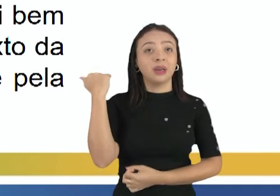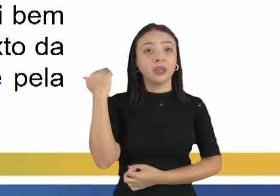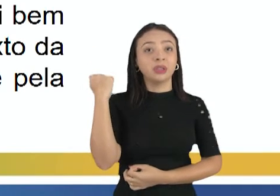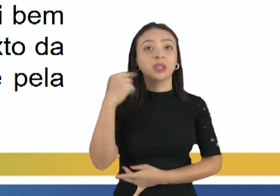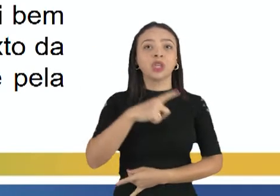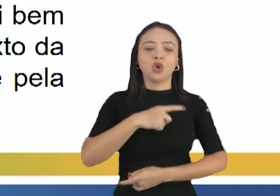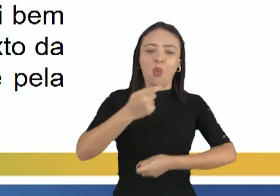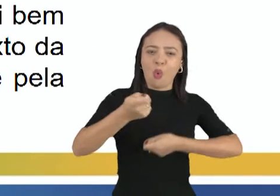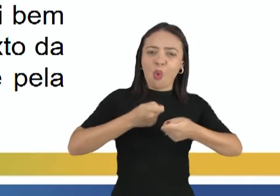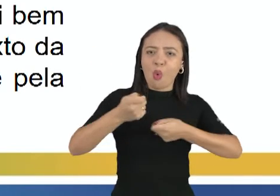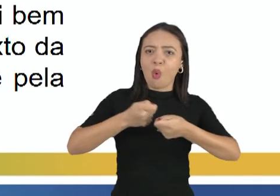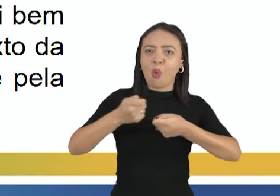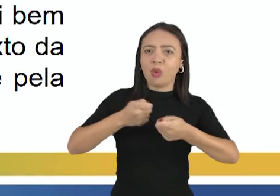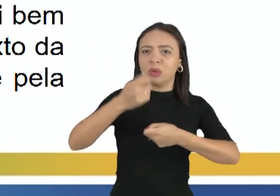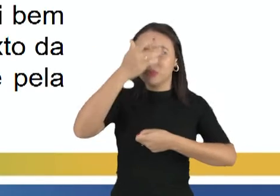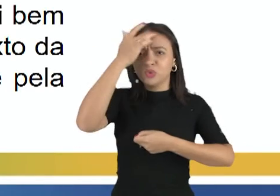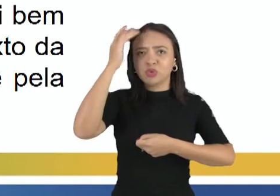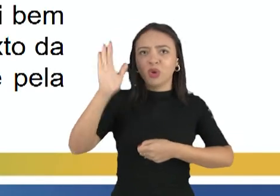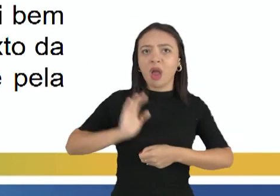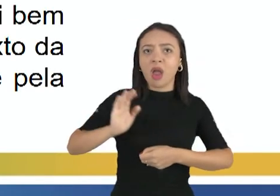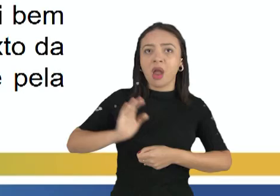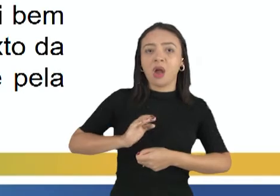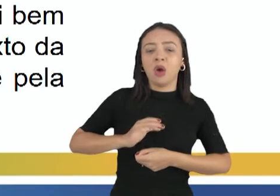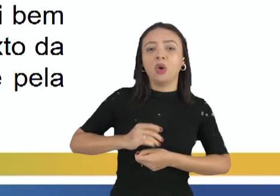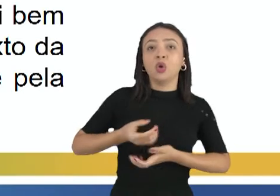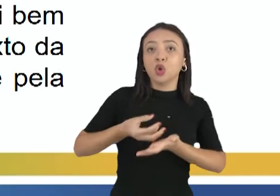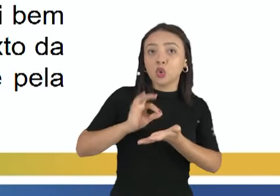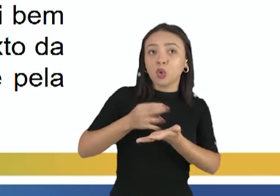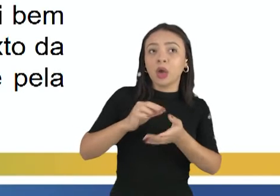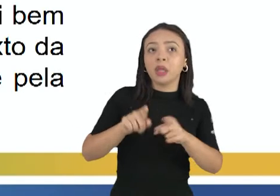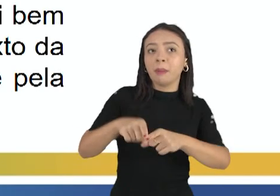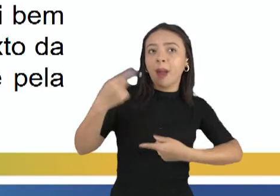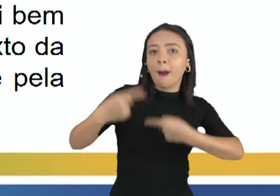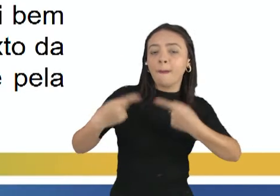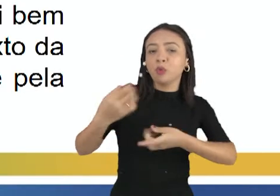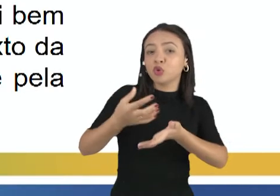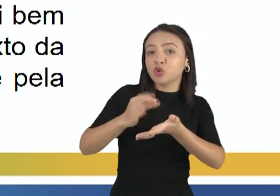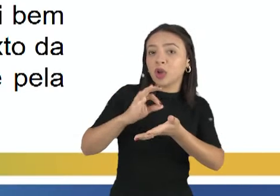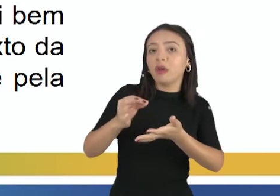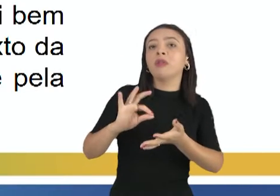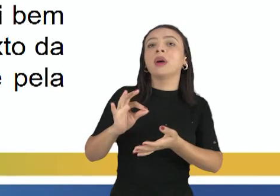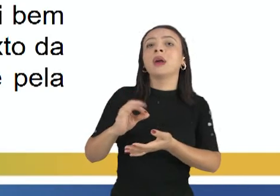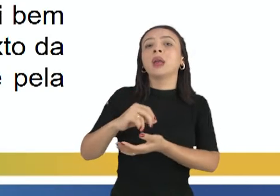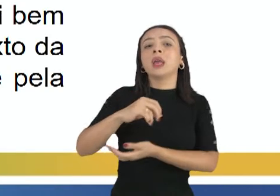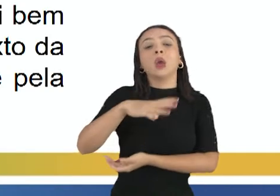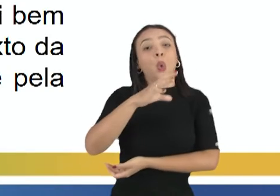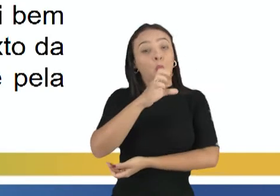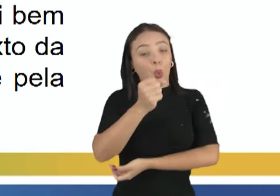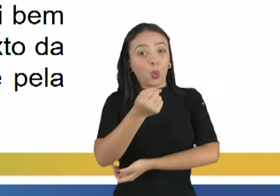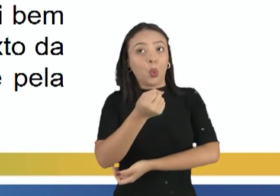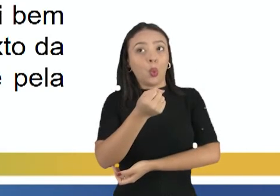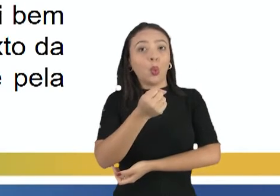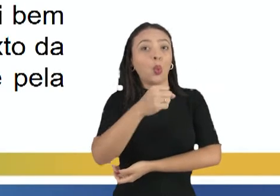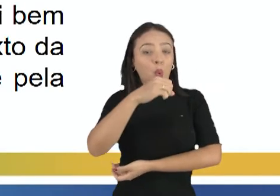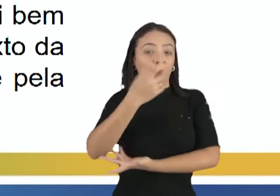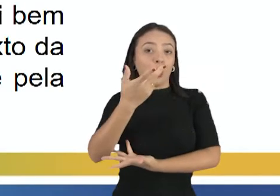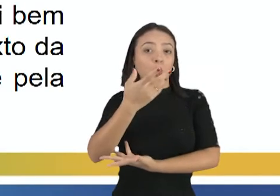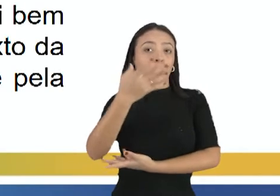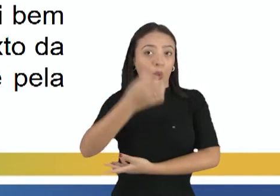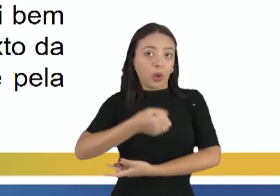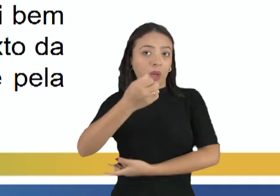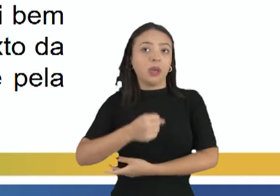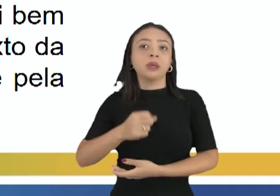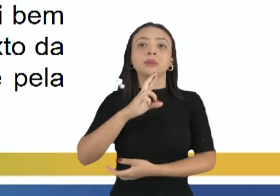pelas oligarquias cafeeiras e pela política do café com leite. Qual é a resposta correta? No caso, o comando